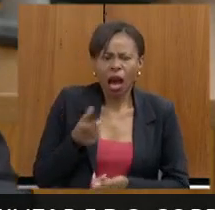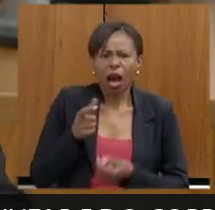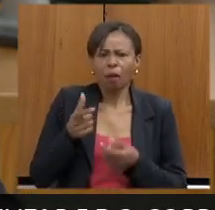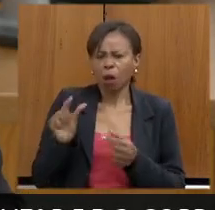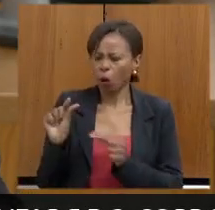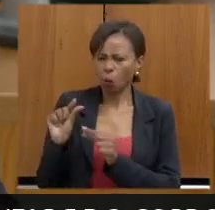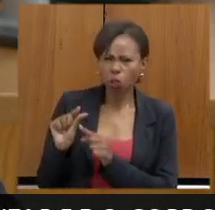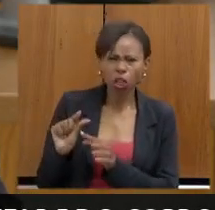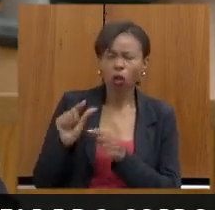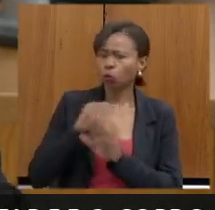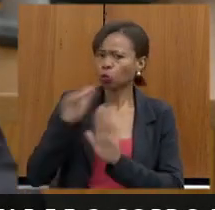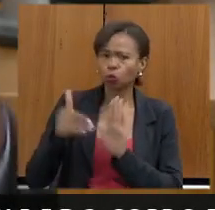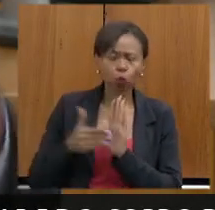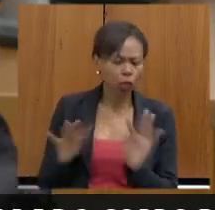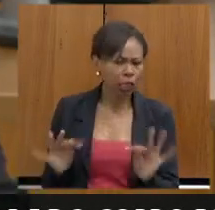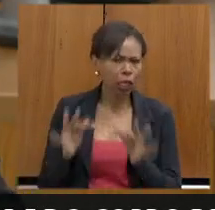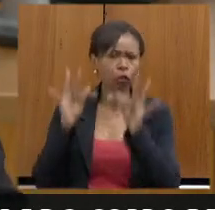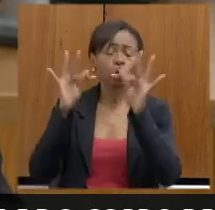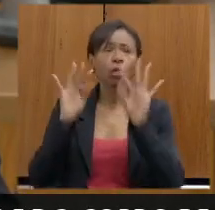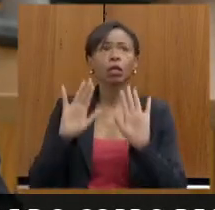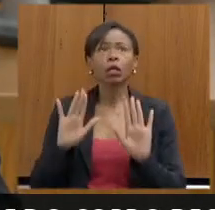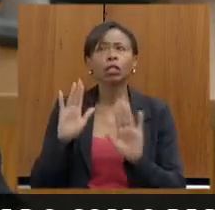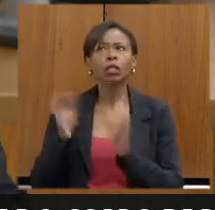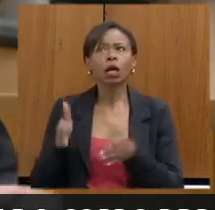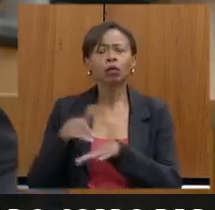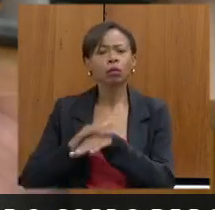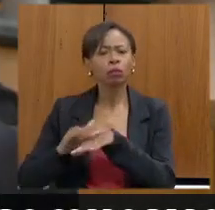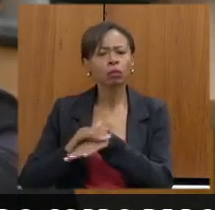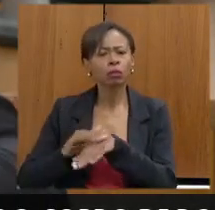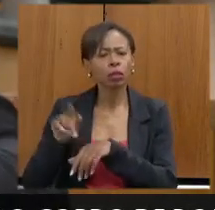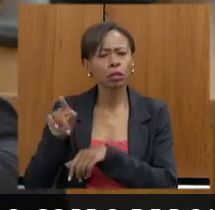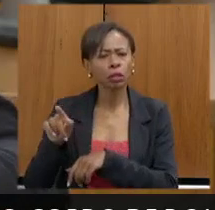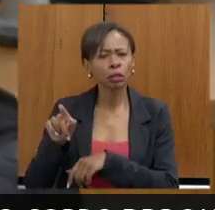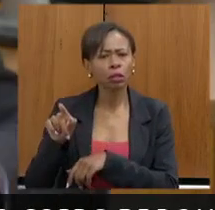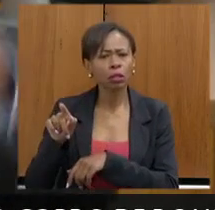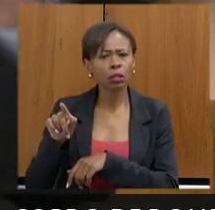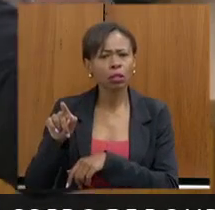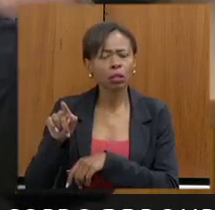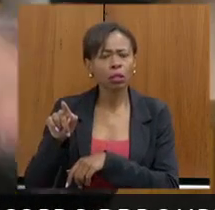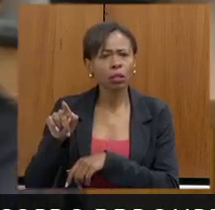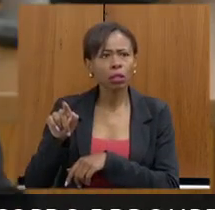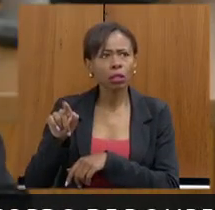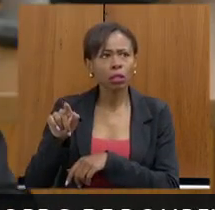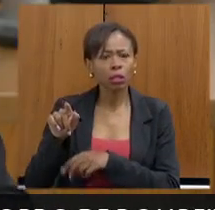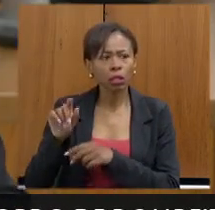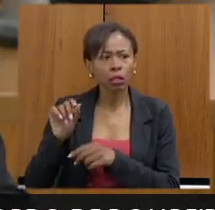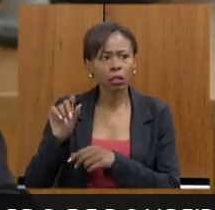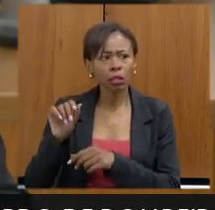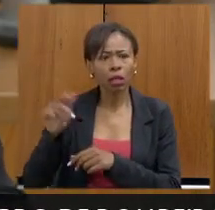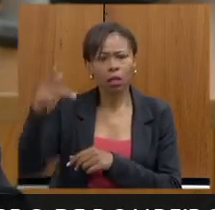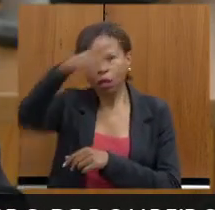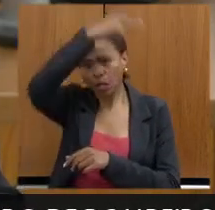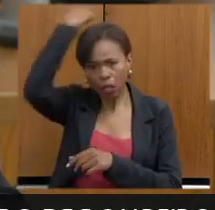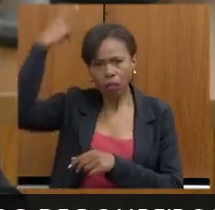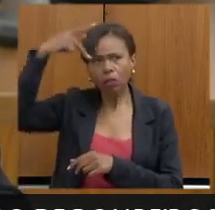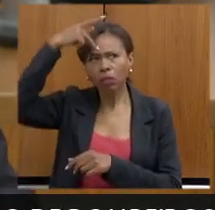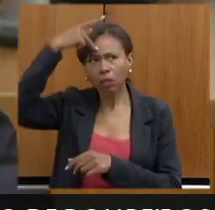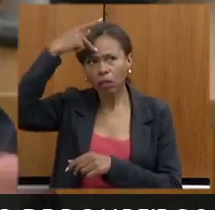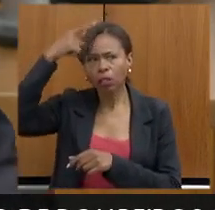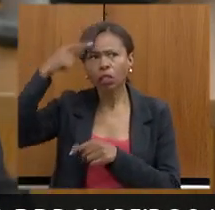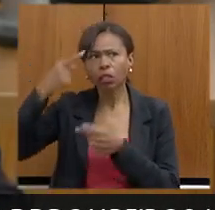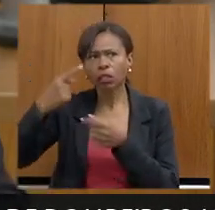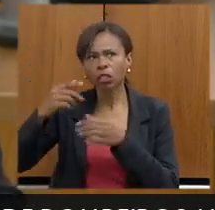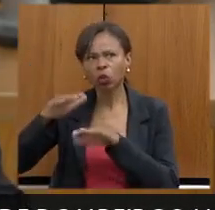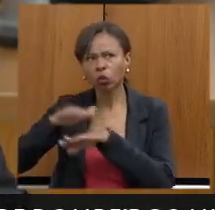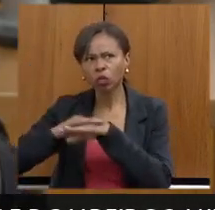a gente já teve conversa com o fugiu o nome aqui agora que abre Santa Rita Sapucaí foi para que o governador Valadares não me